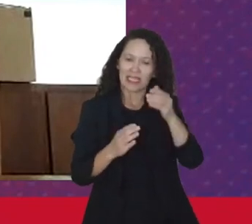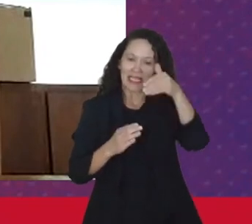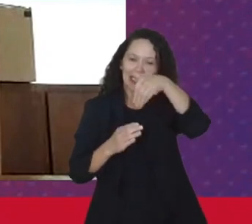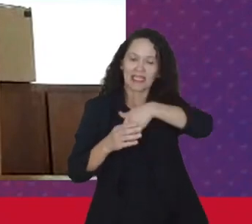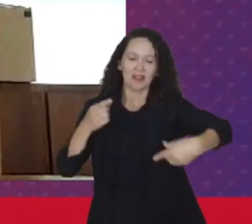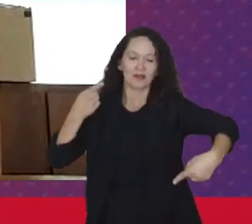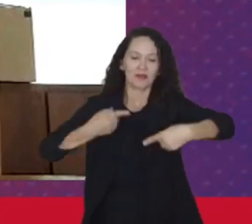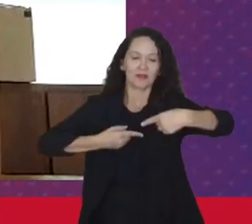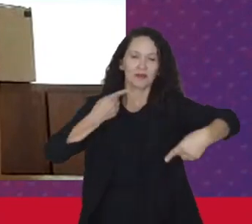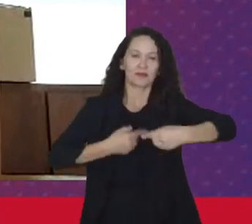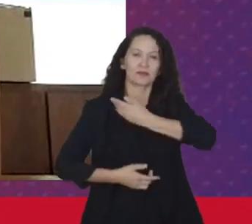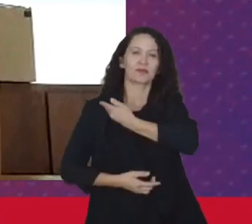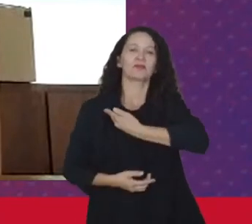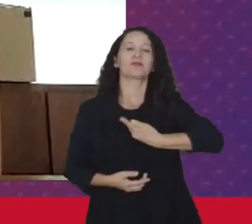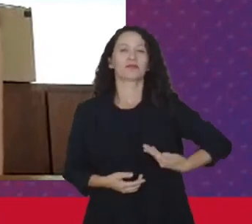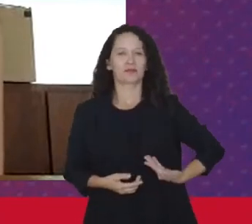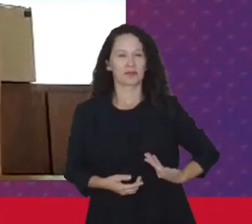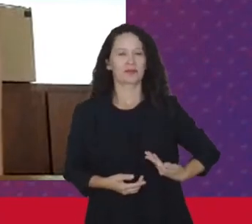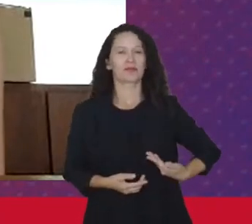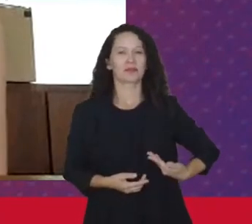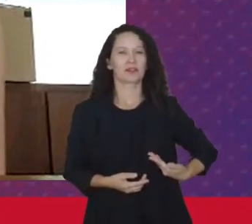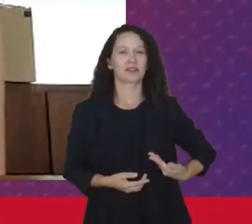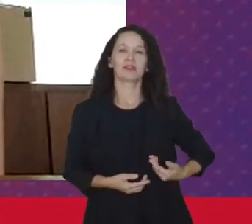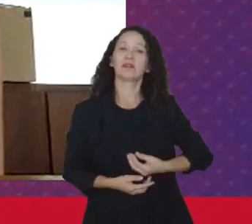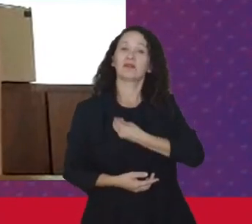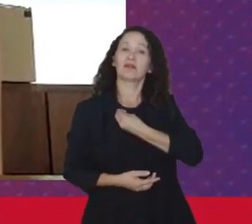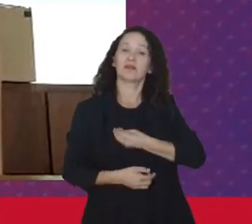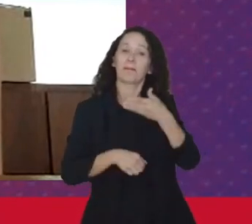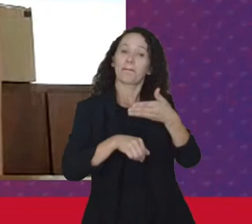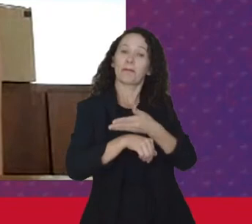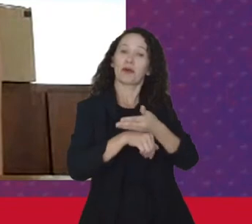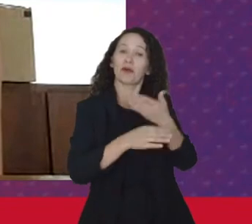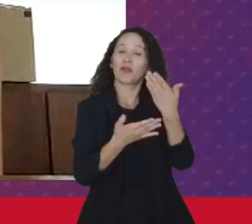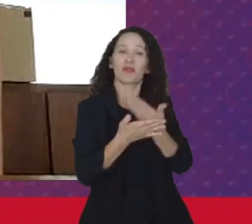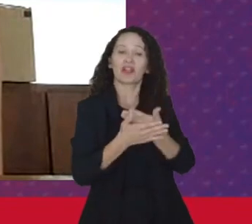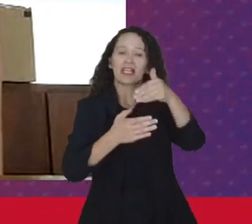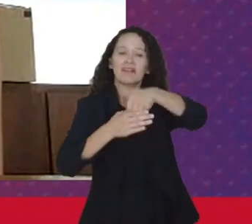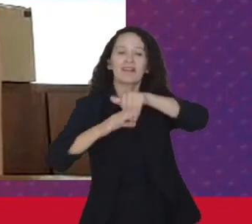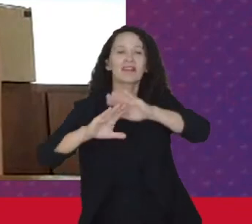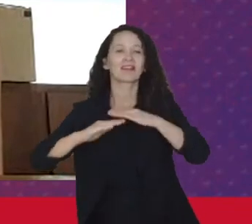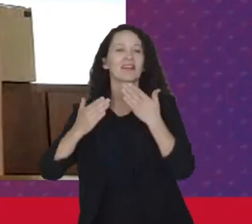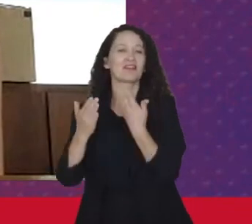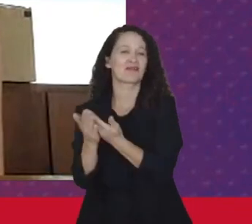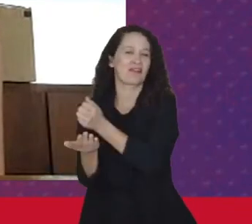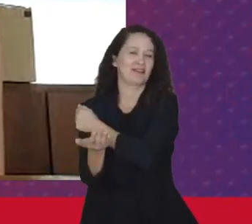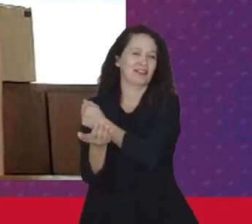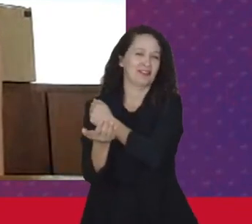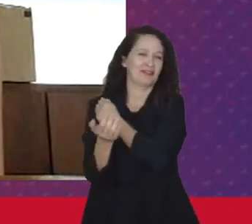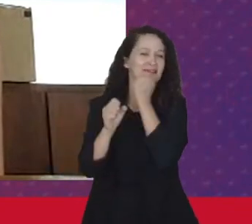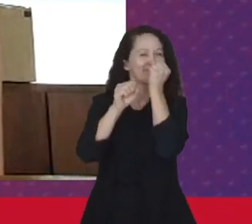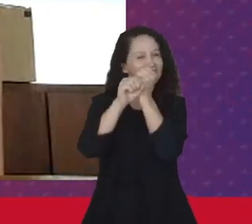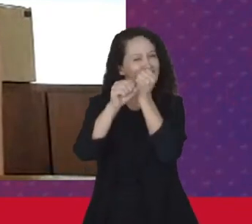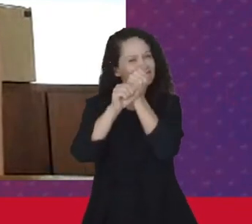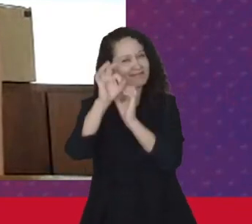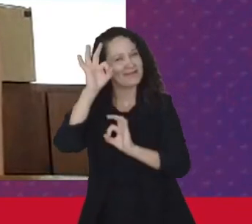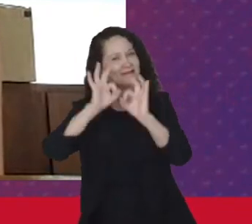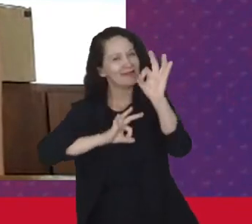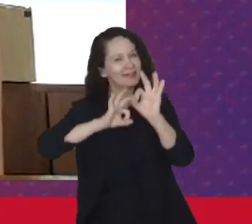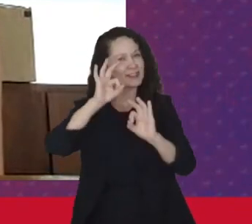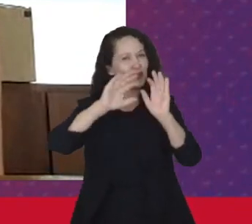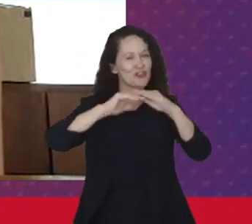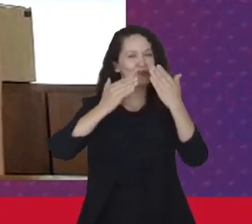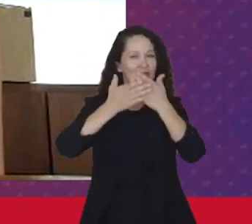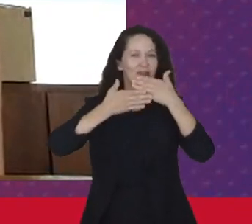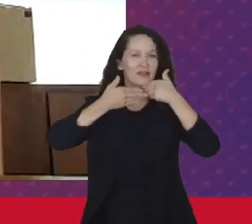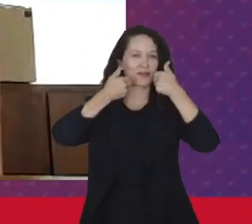das políticas públicas e com a presença dos estudantes dentro da escola. A construção de uma educação de